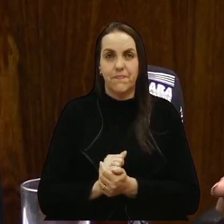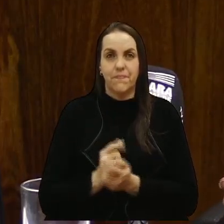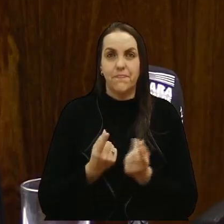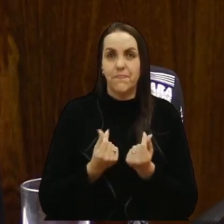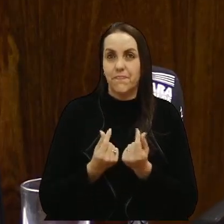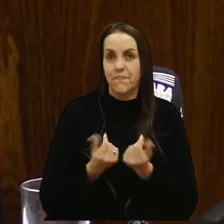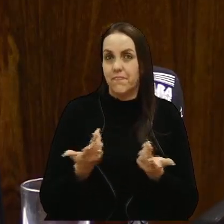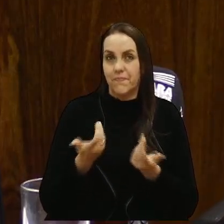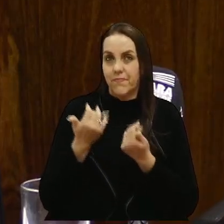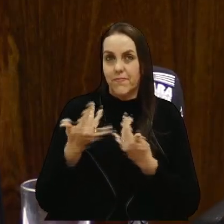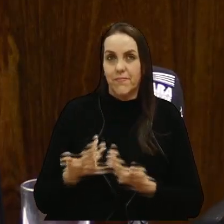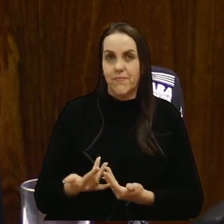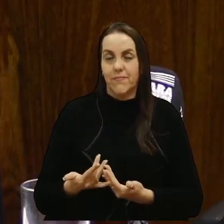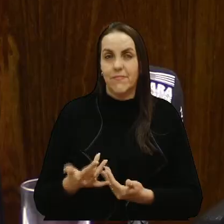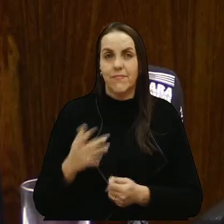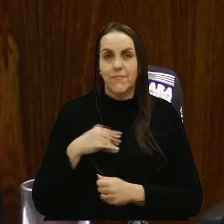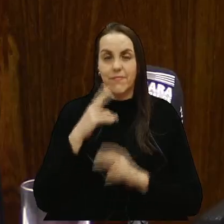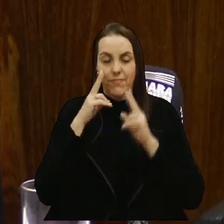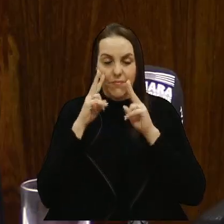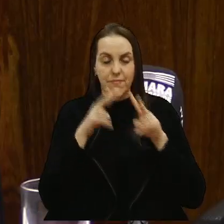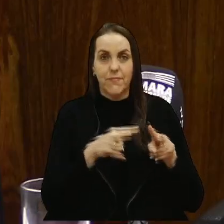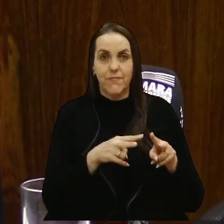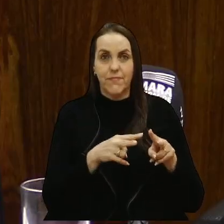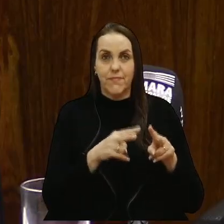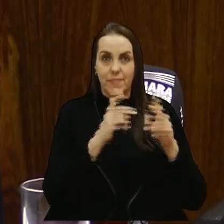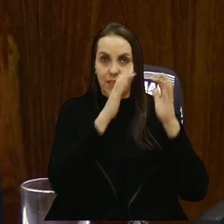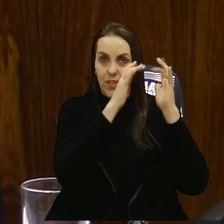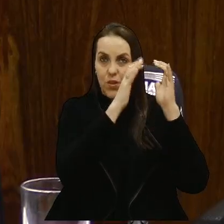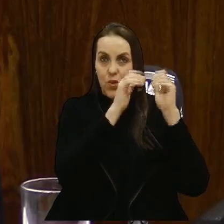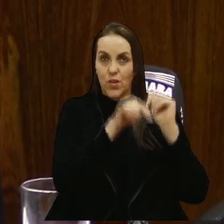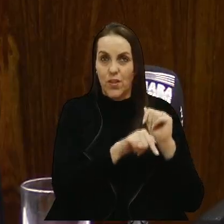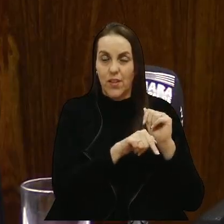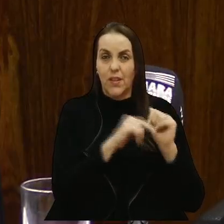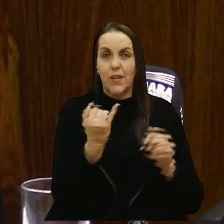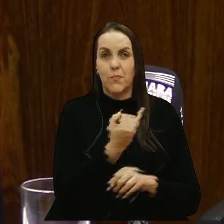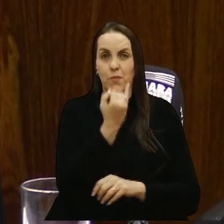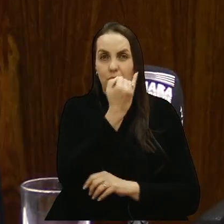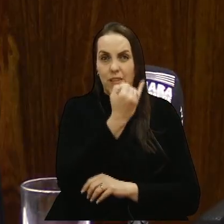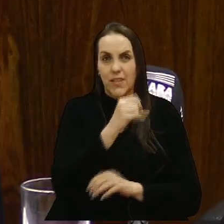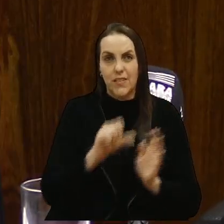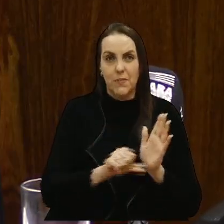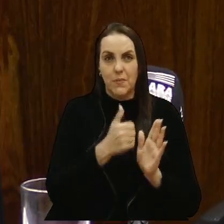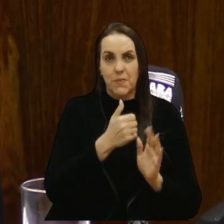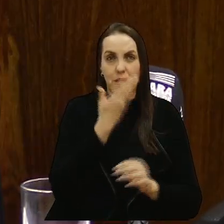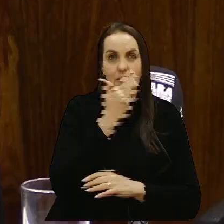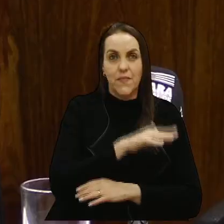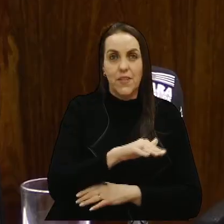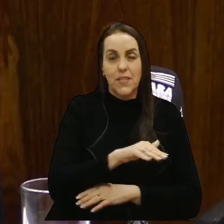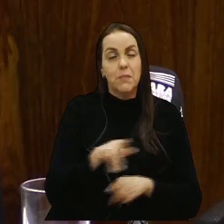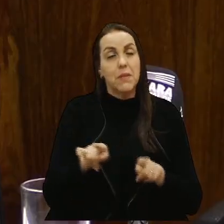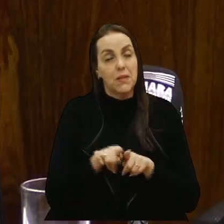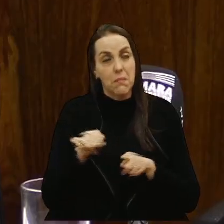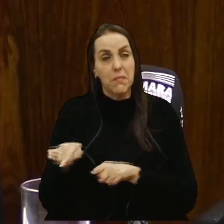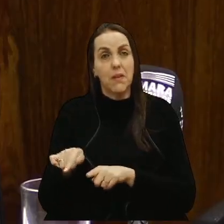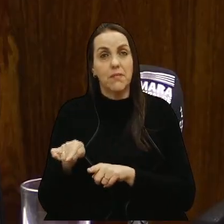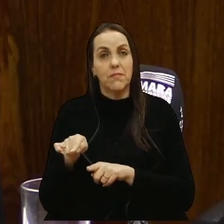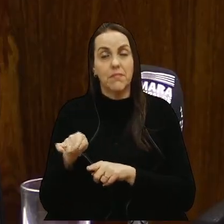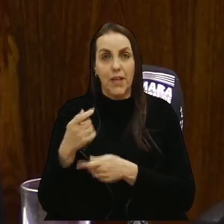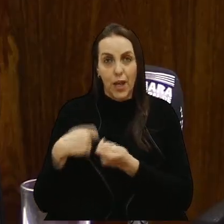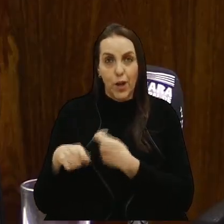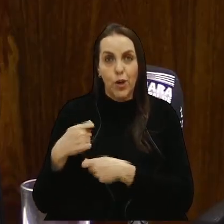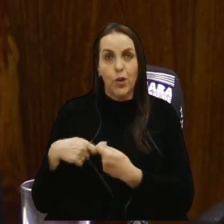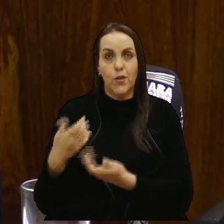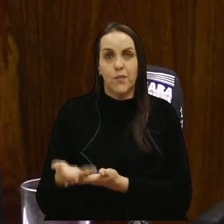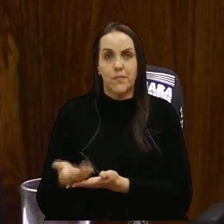financeira. Então, a gente olha para a questão neurológica e para a importância da primeira infância, mas olha também para a questão